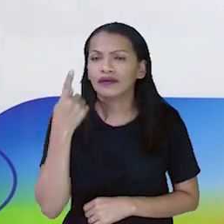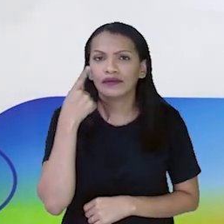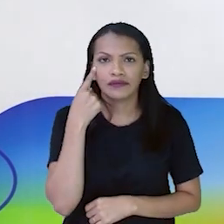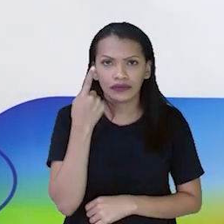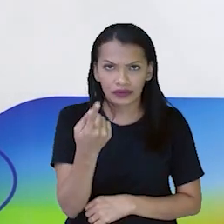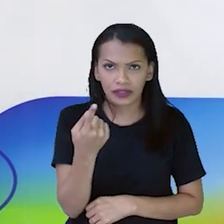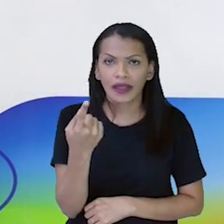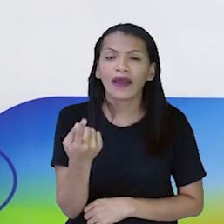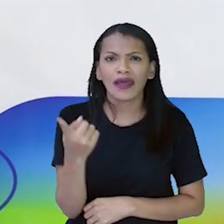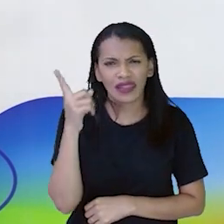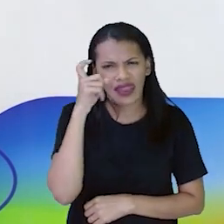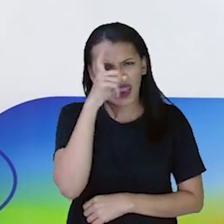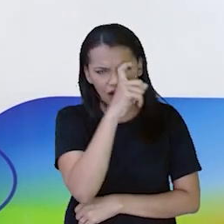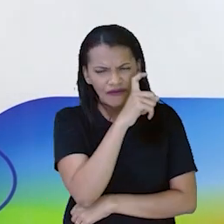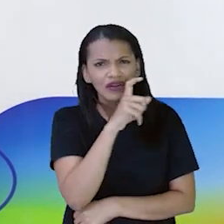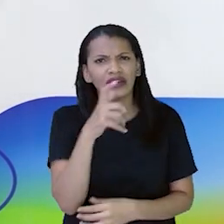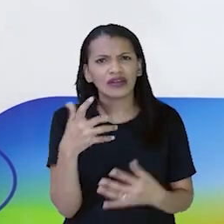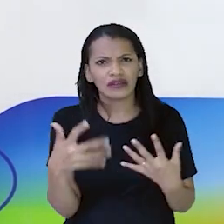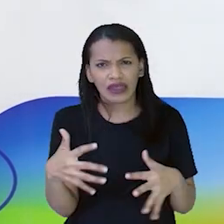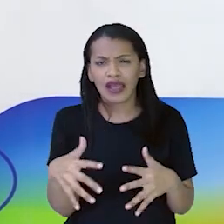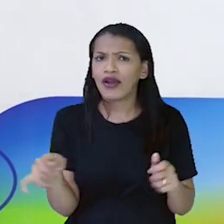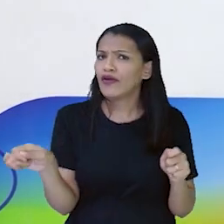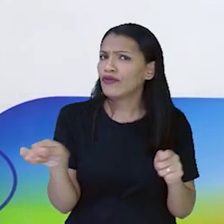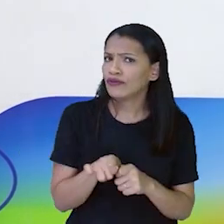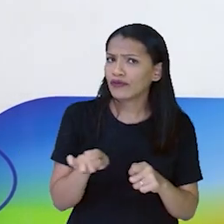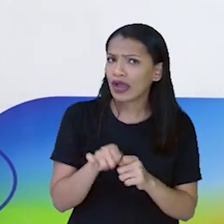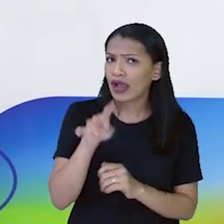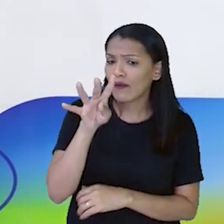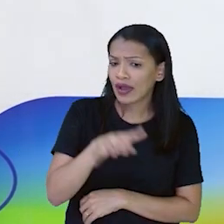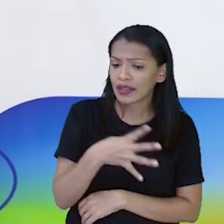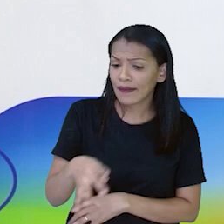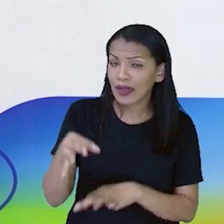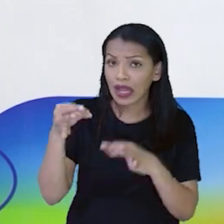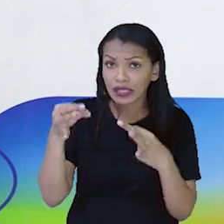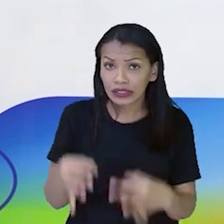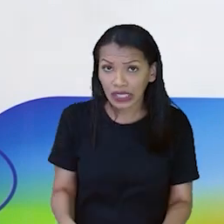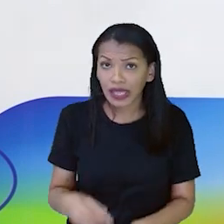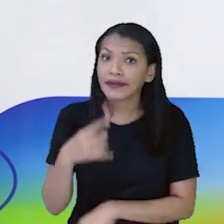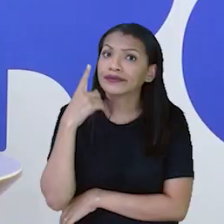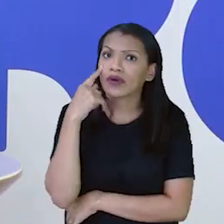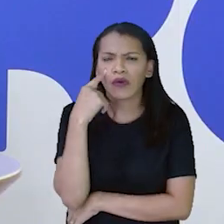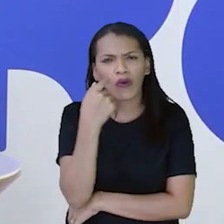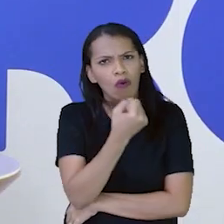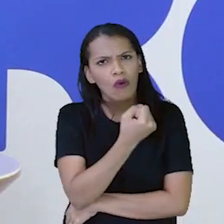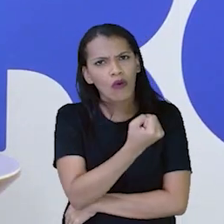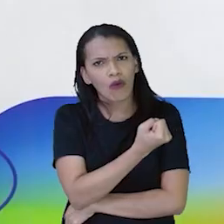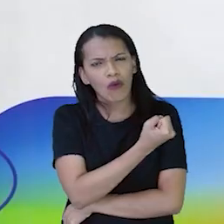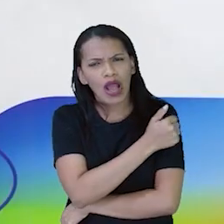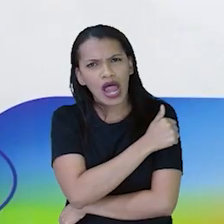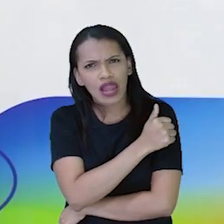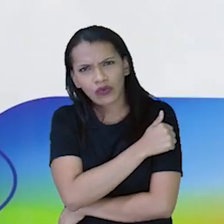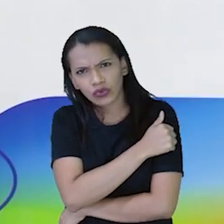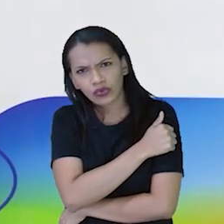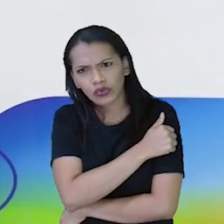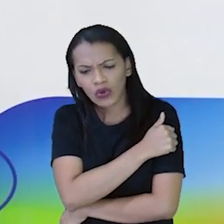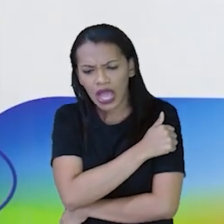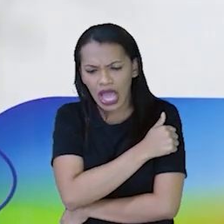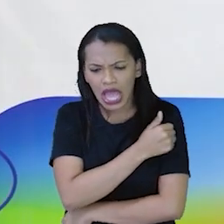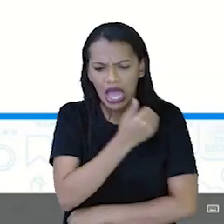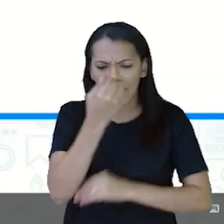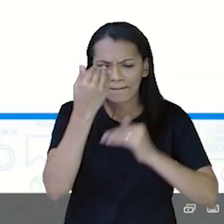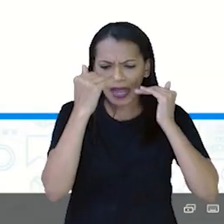já dificulta quando a gente não faz uma tabela de forma correta, professora Abigail. Isso mesmo. Olha aqui, ó. Veja só como